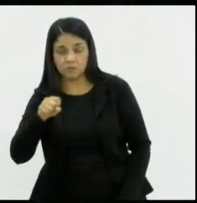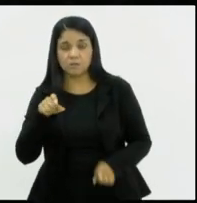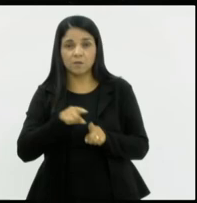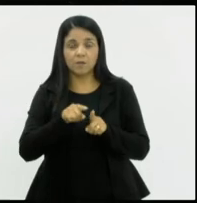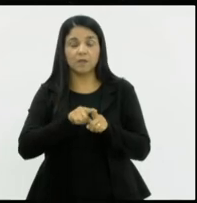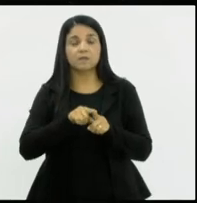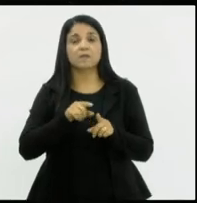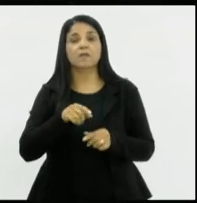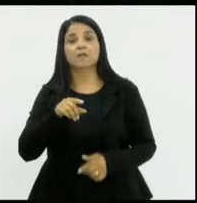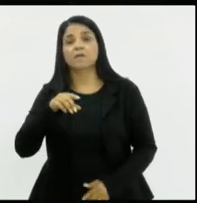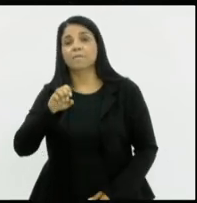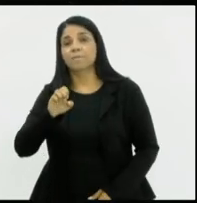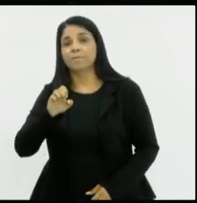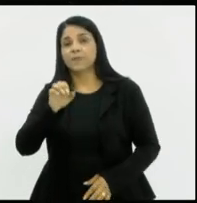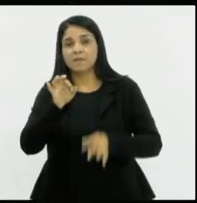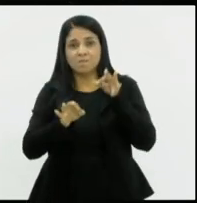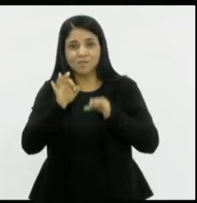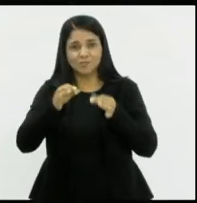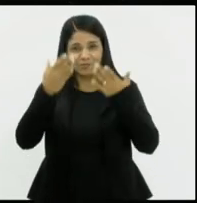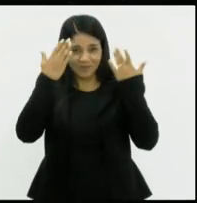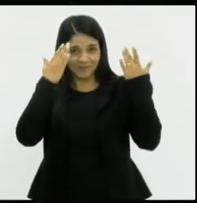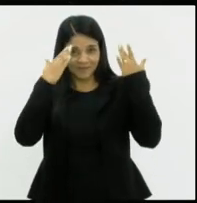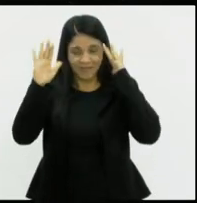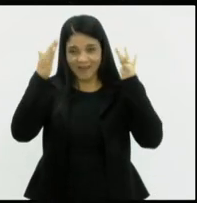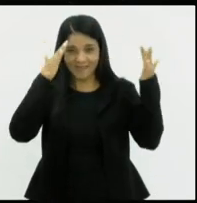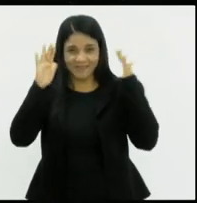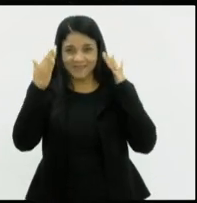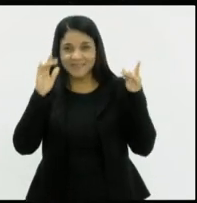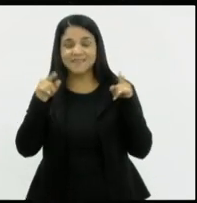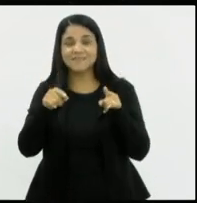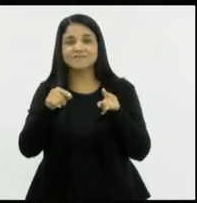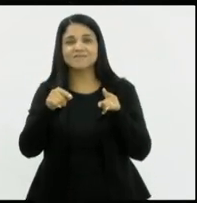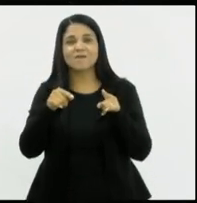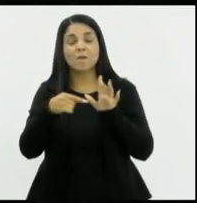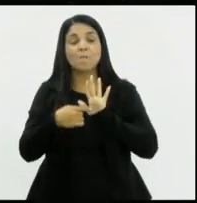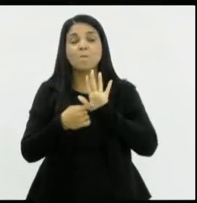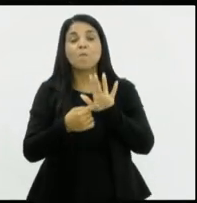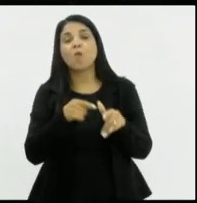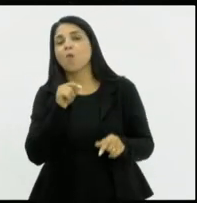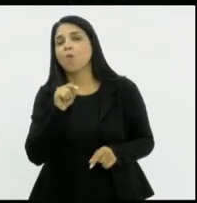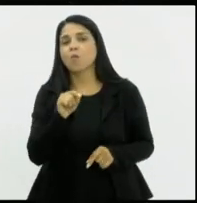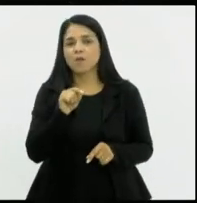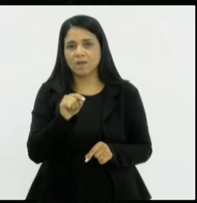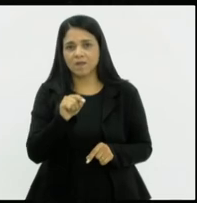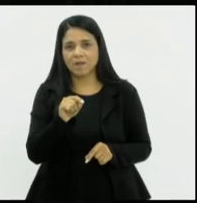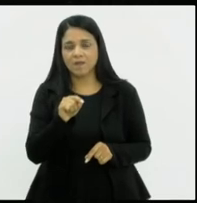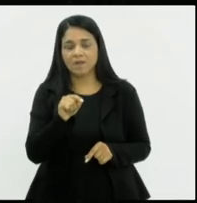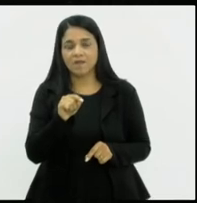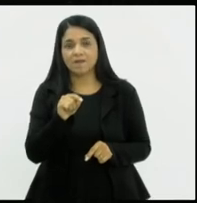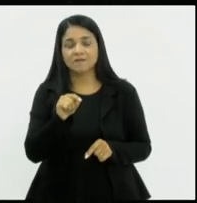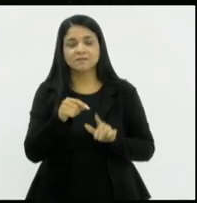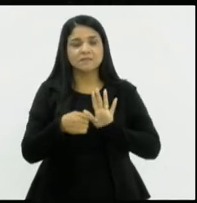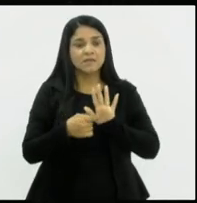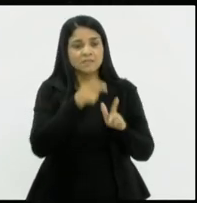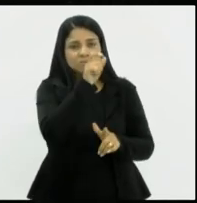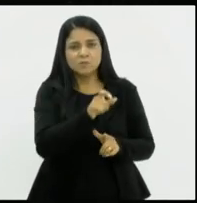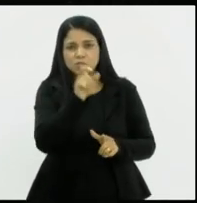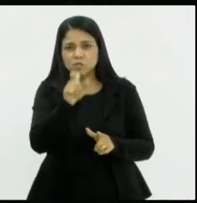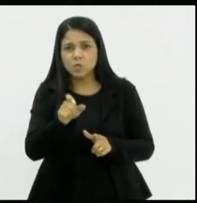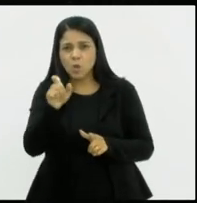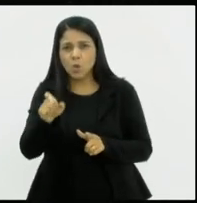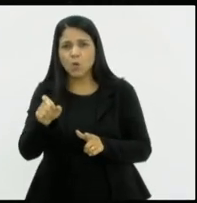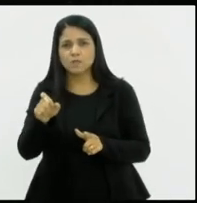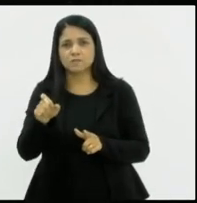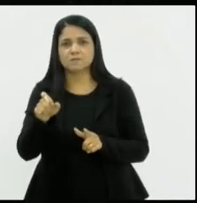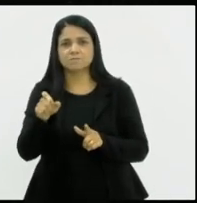Embaixadores da Alegria, que eles trazem os invisíveis para a sociedade, que é um trabalho de Caio e do